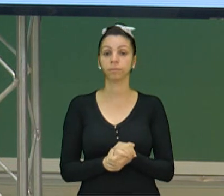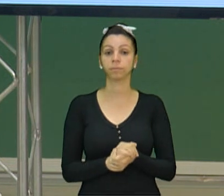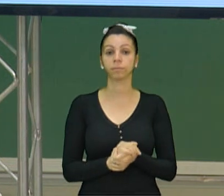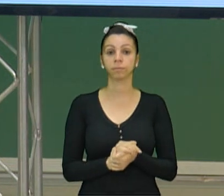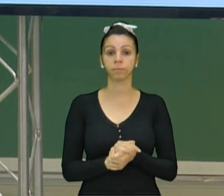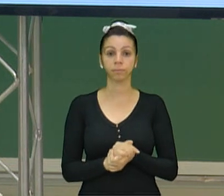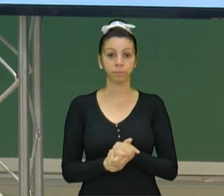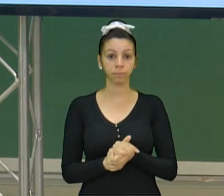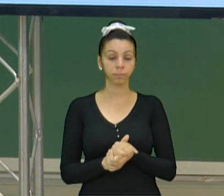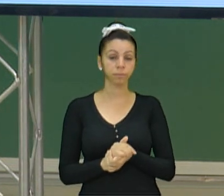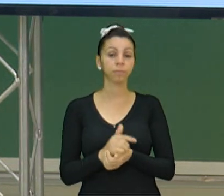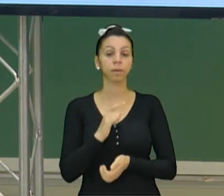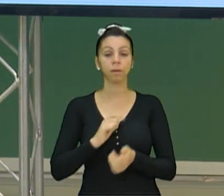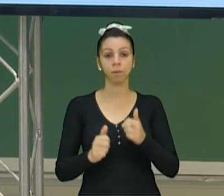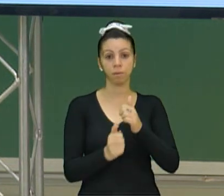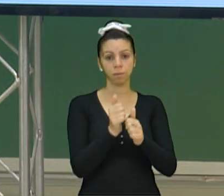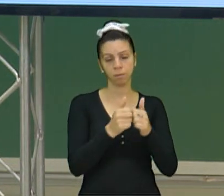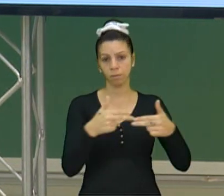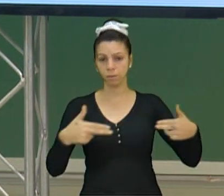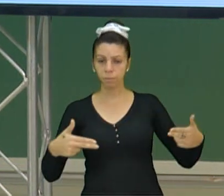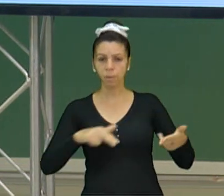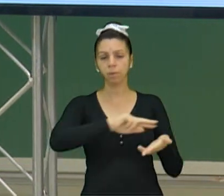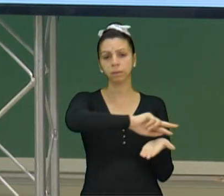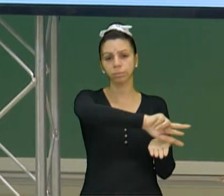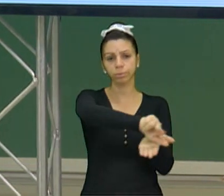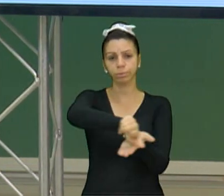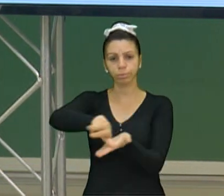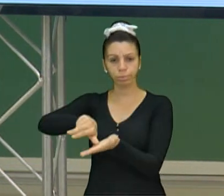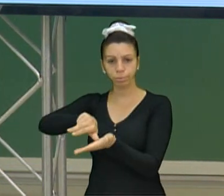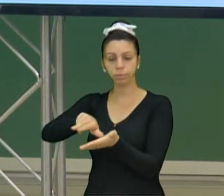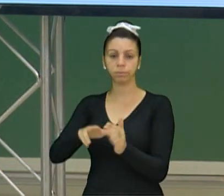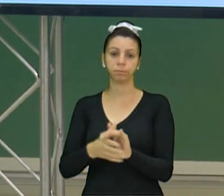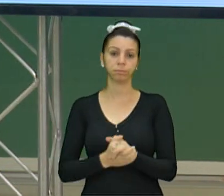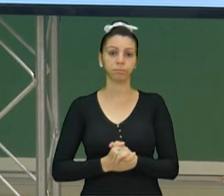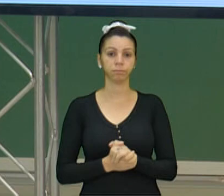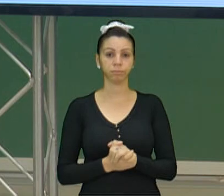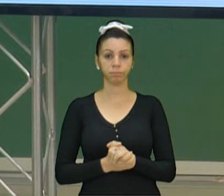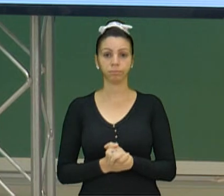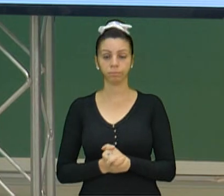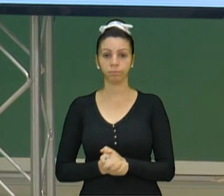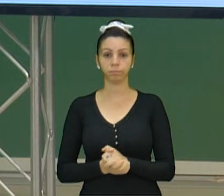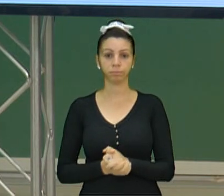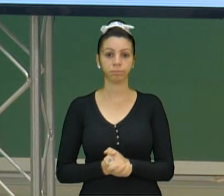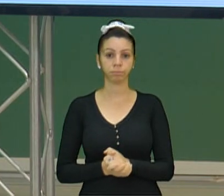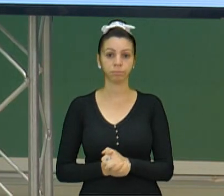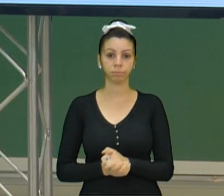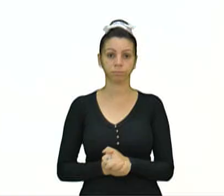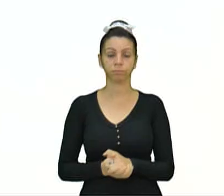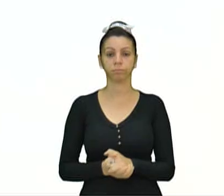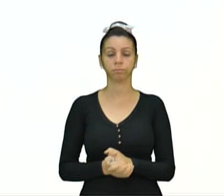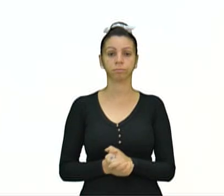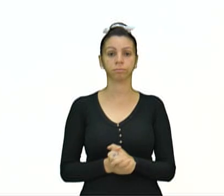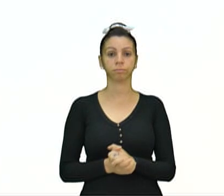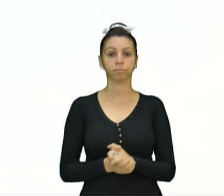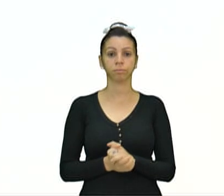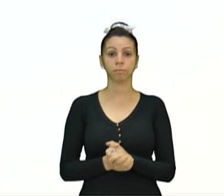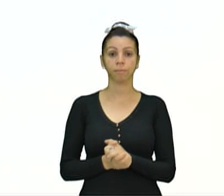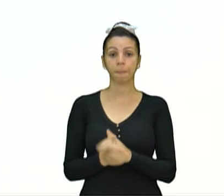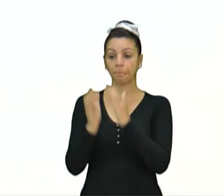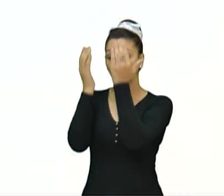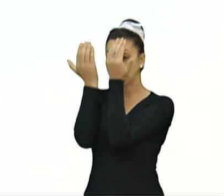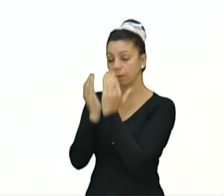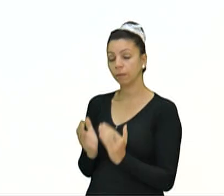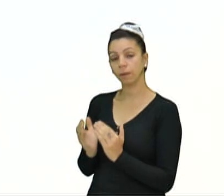conversamos sobre alguns esportes, né? Várias aulas que a gente tem falado de esportes. Nós analisamos um texto